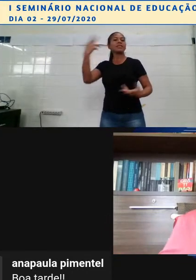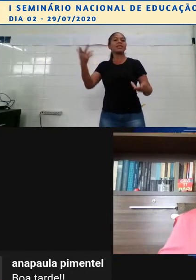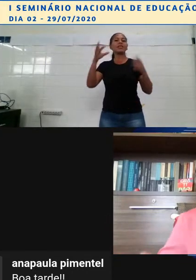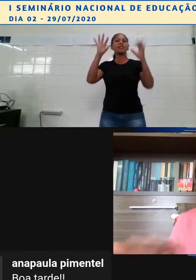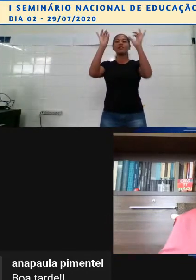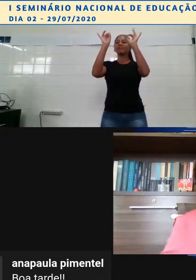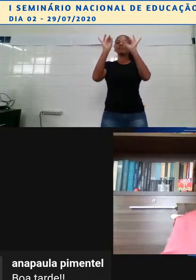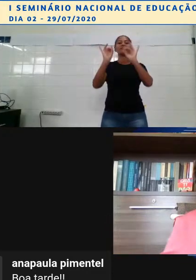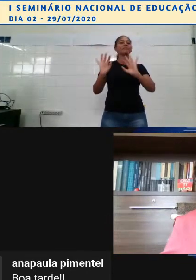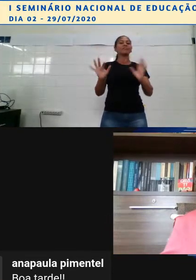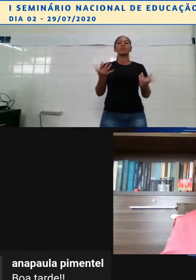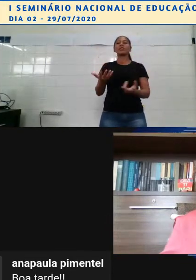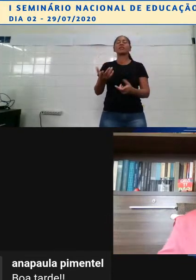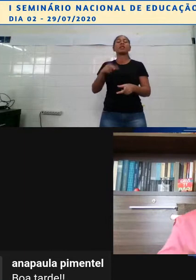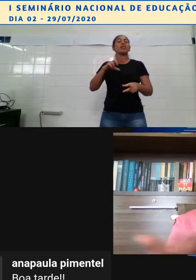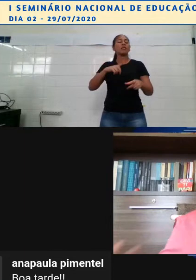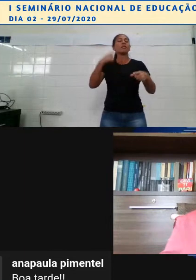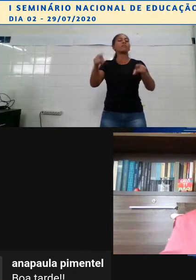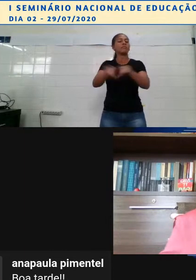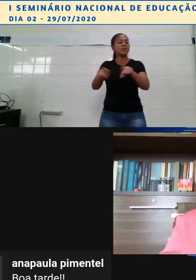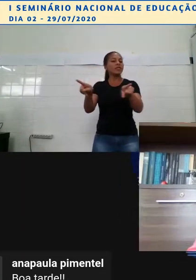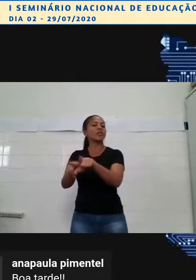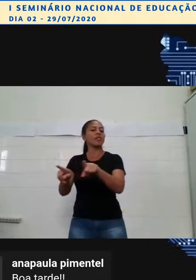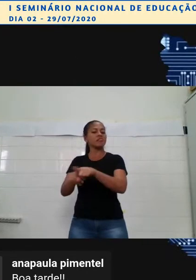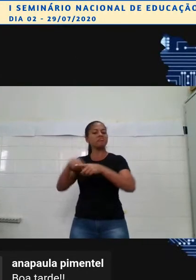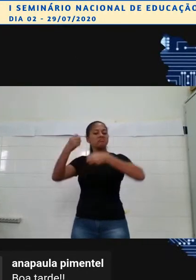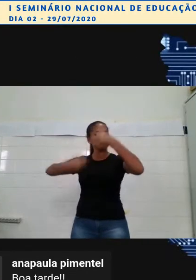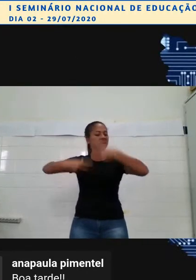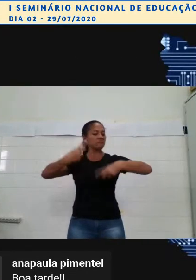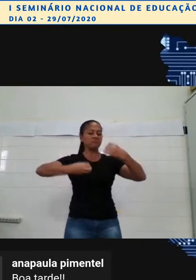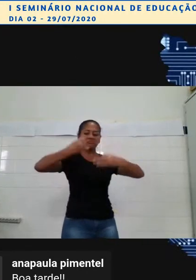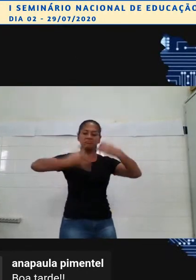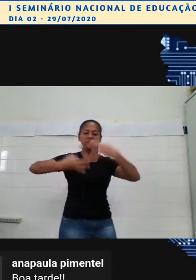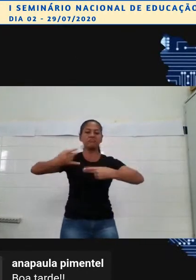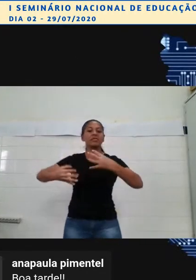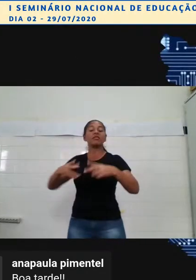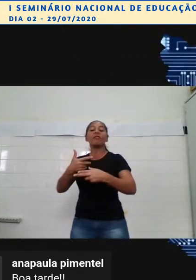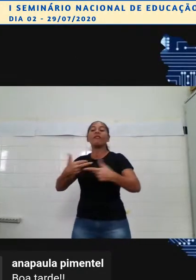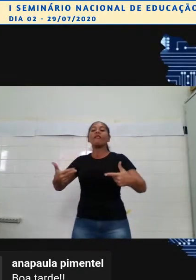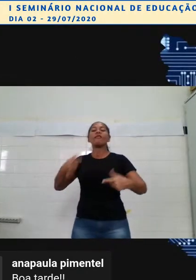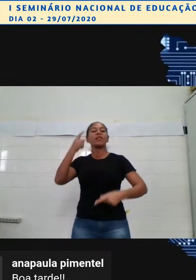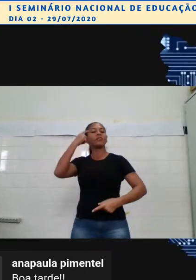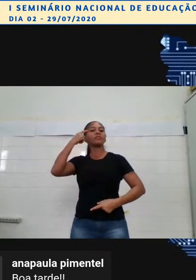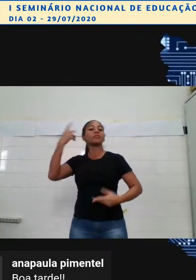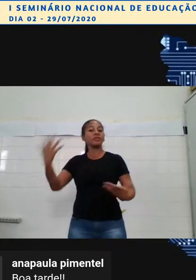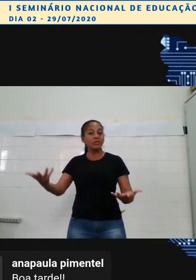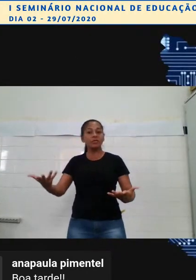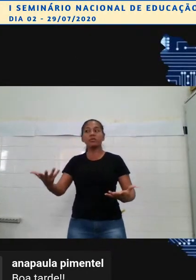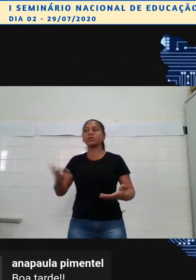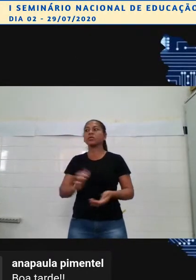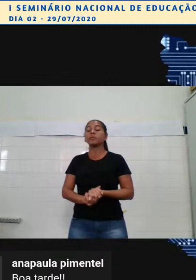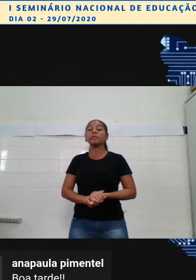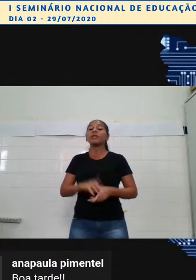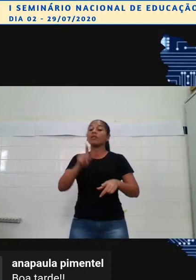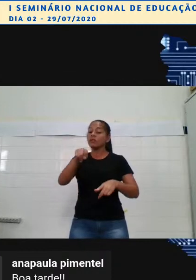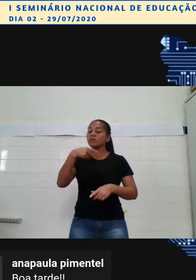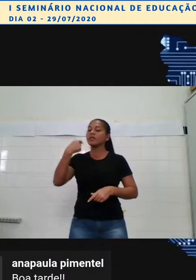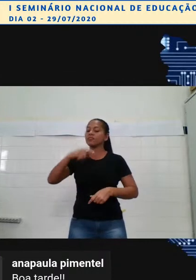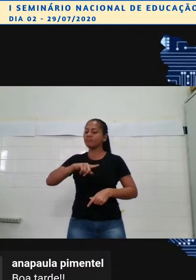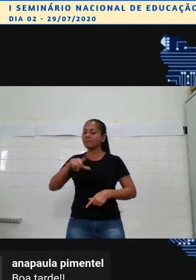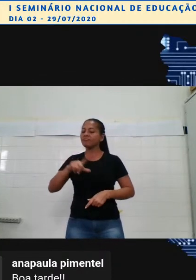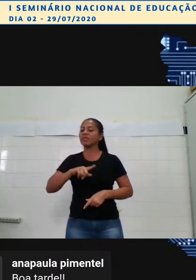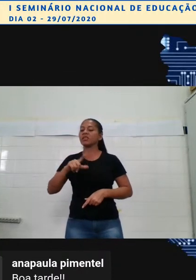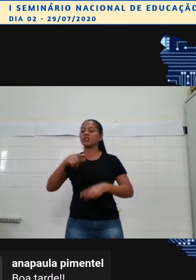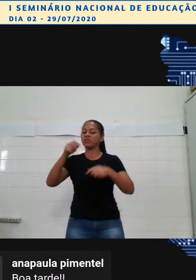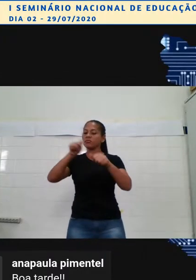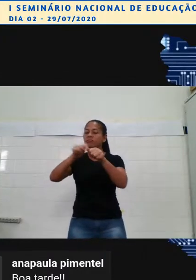para discutir relações étnico-raciais num país como o Brasil. Então, portanto, em 2017, quando eu estava fazendo o meu pós-doutorado